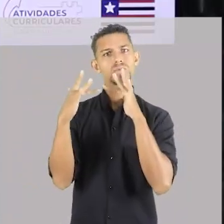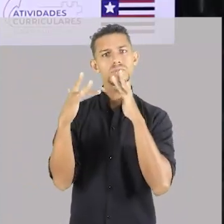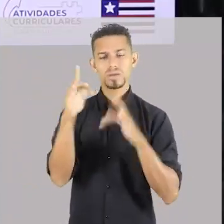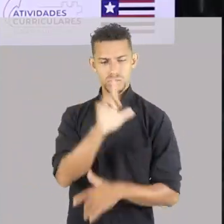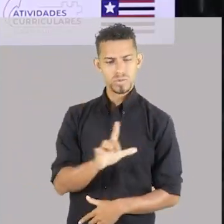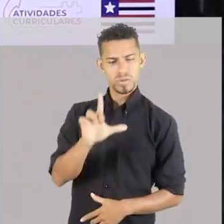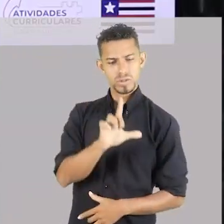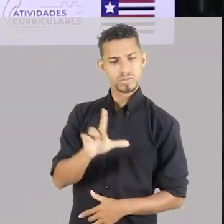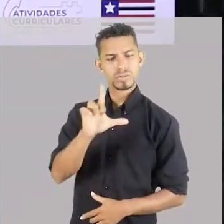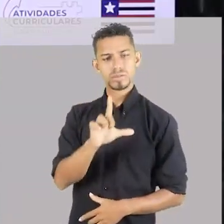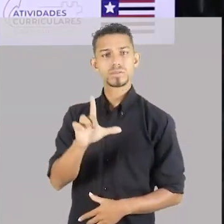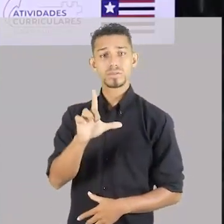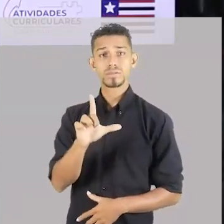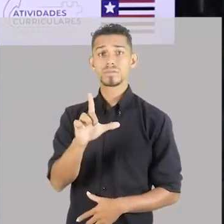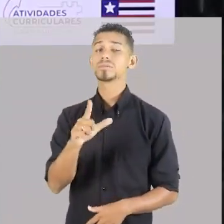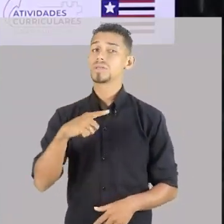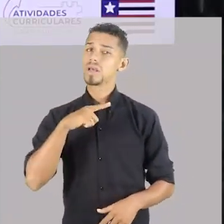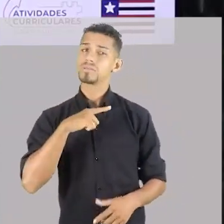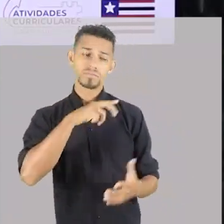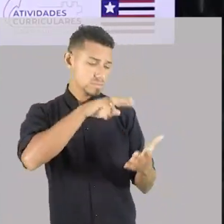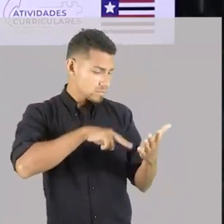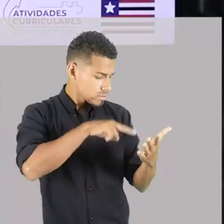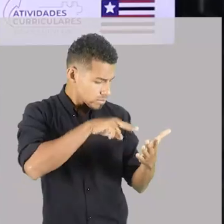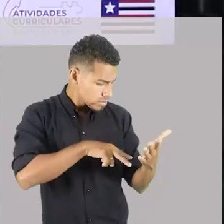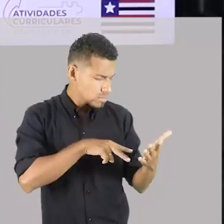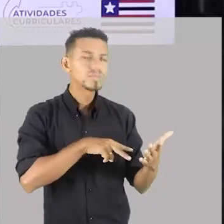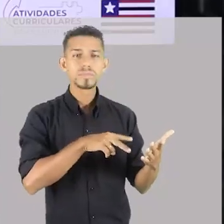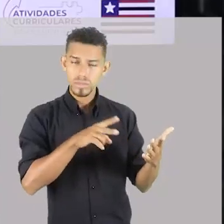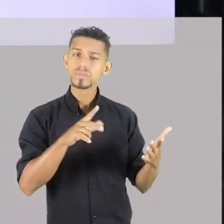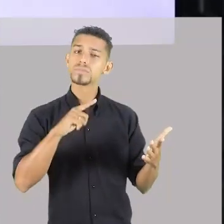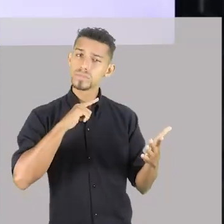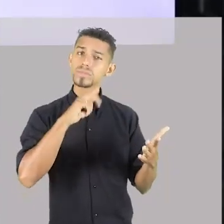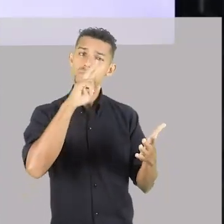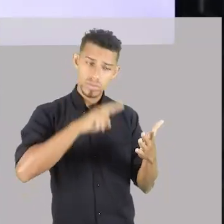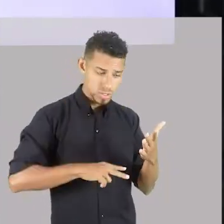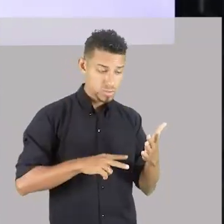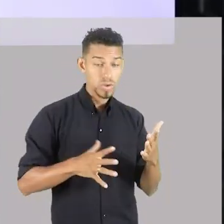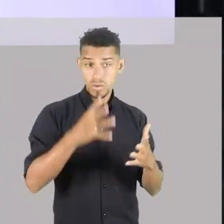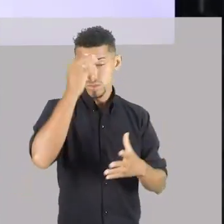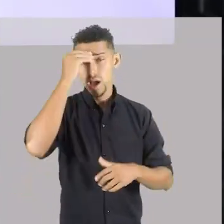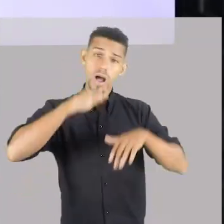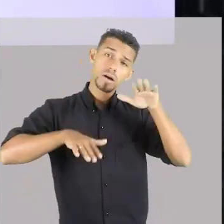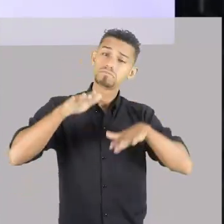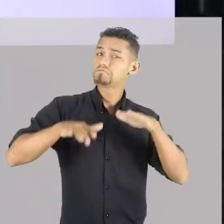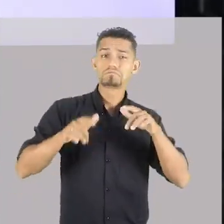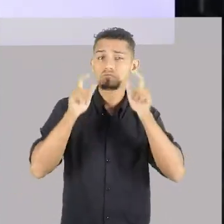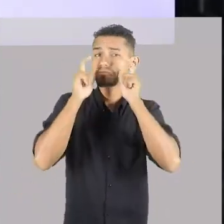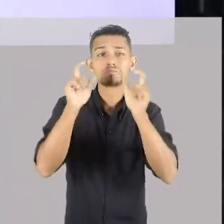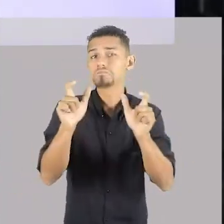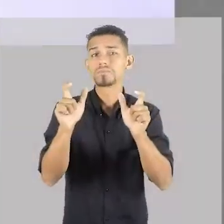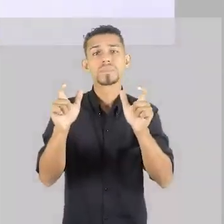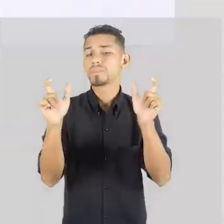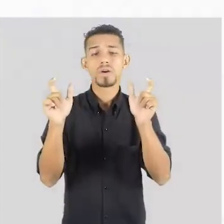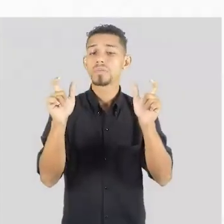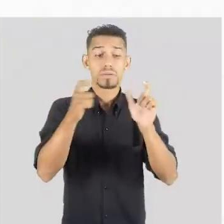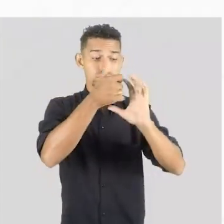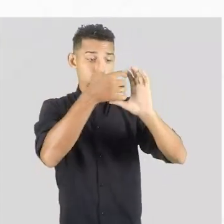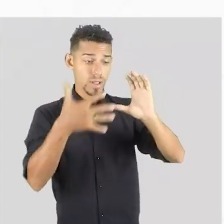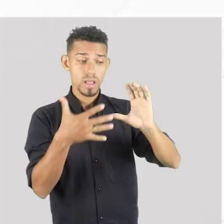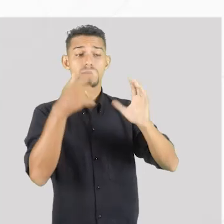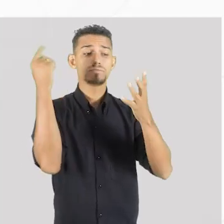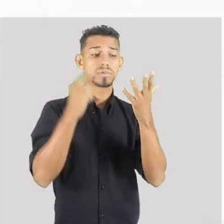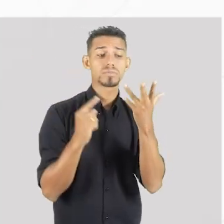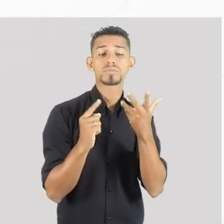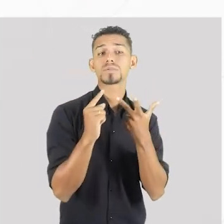literatura, nós lemos textos de características literárias, mas às vezes não atentamos para essas características.